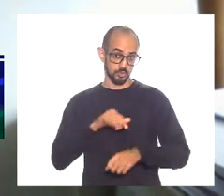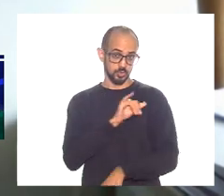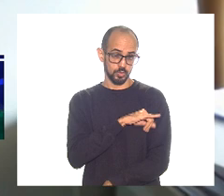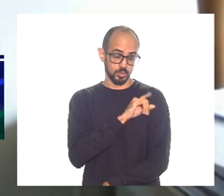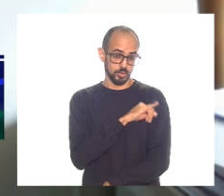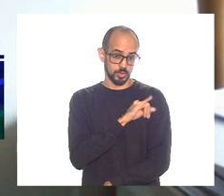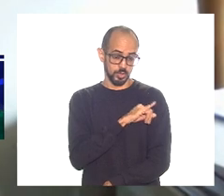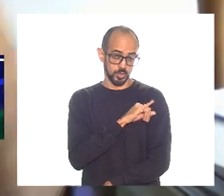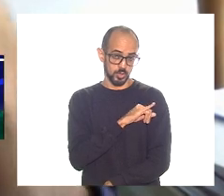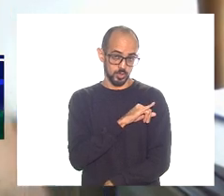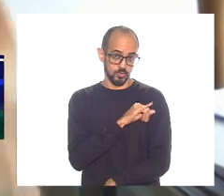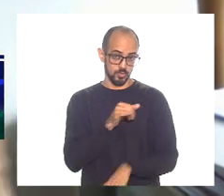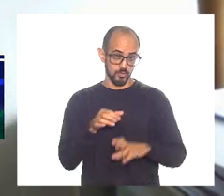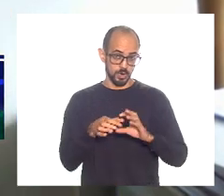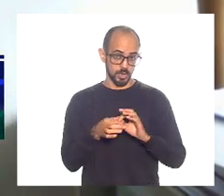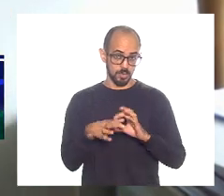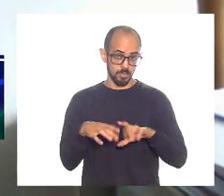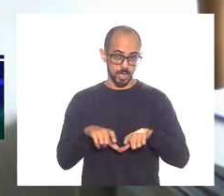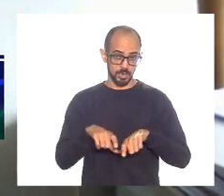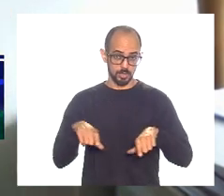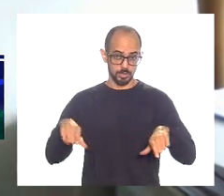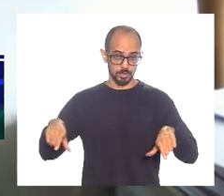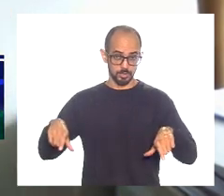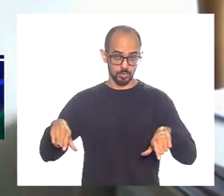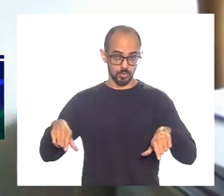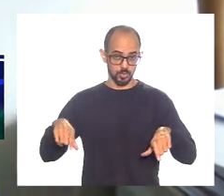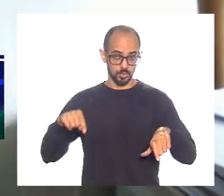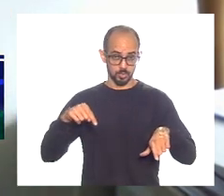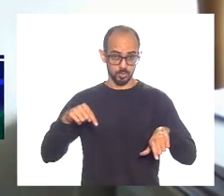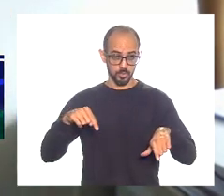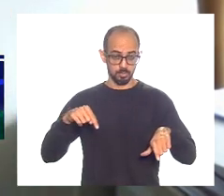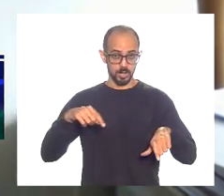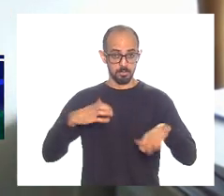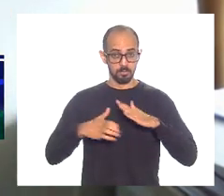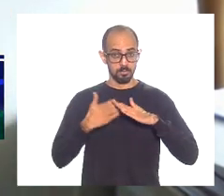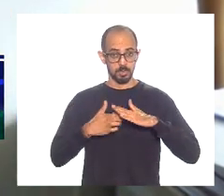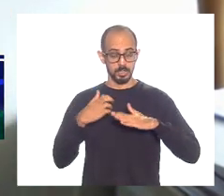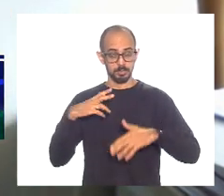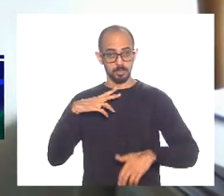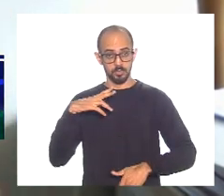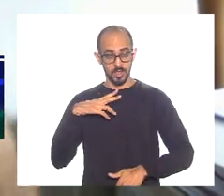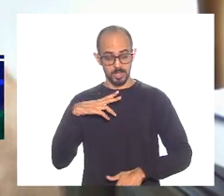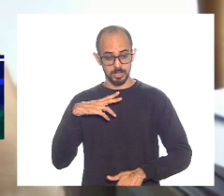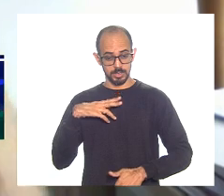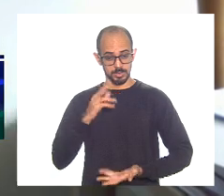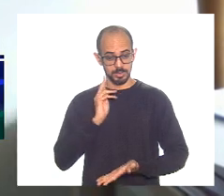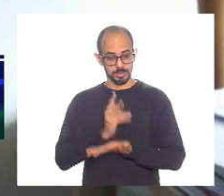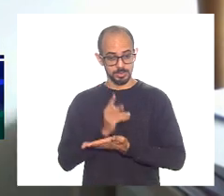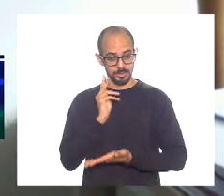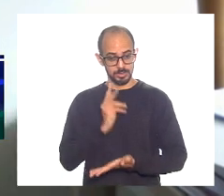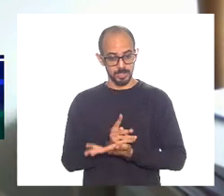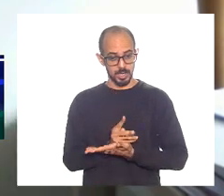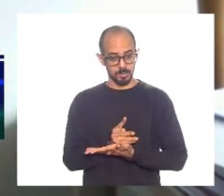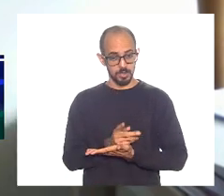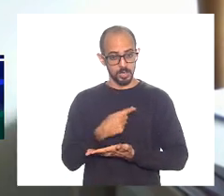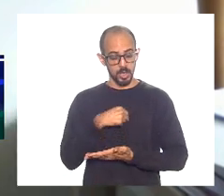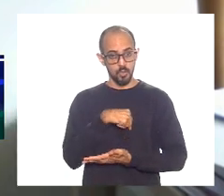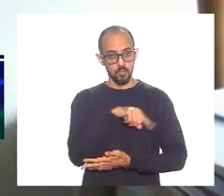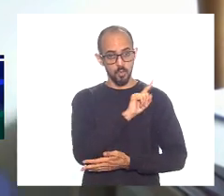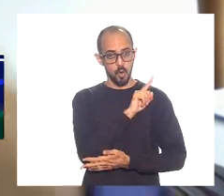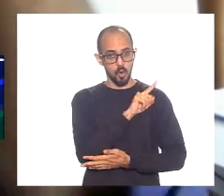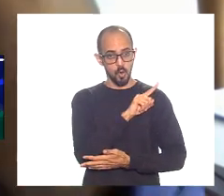foi concedido o esgoto à iniciativa privada. E sempre que eu vou na Zona Oeste,